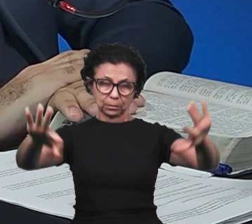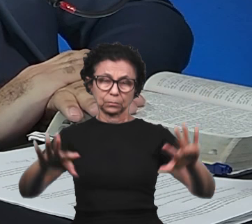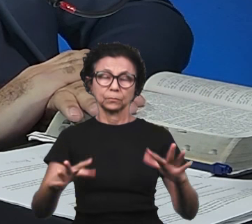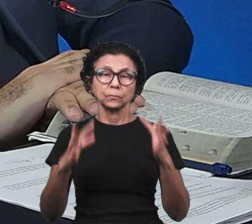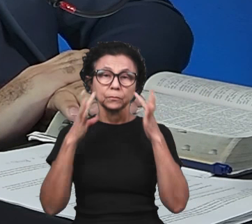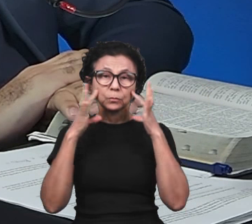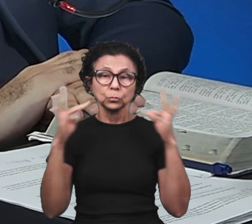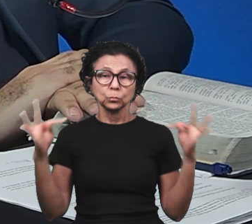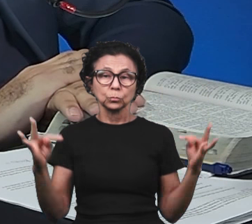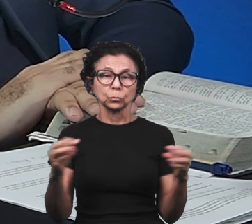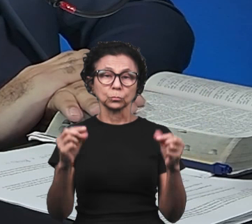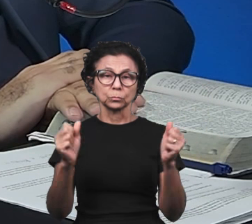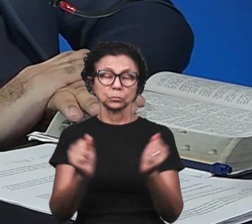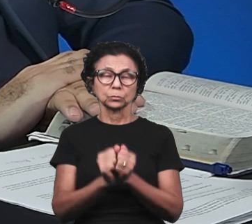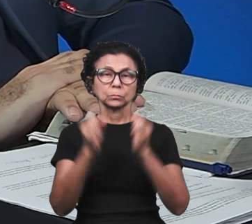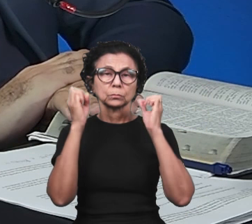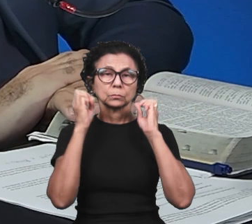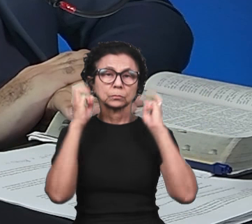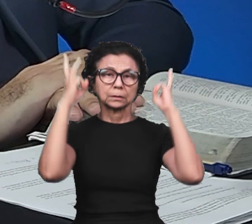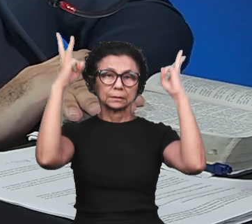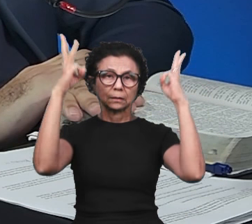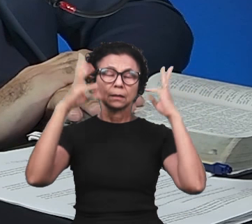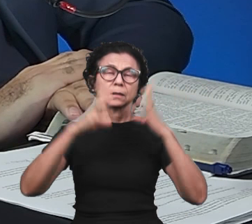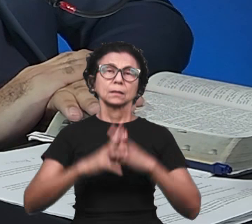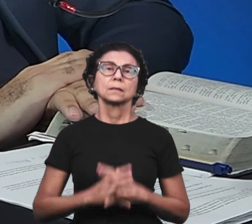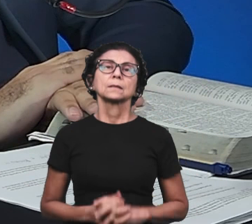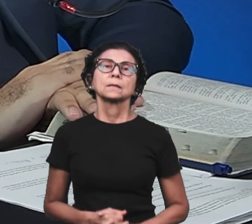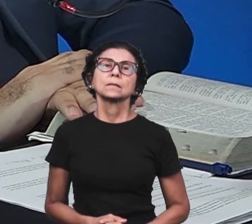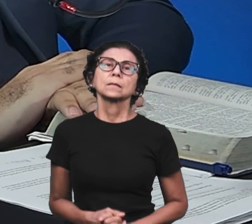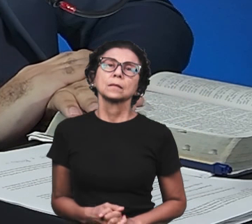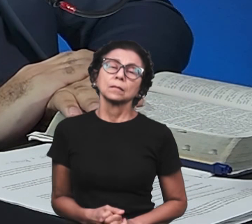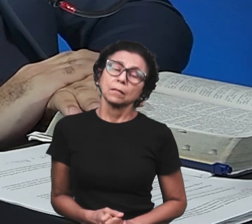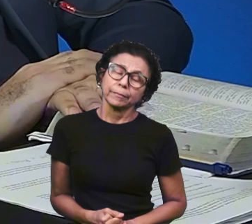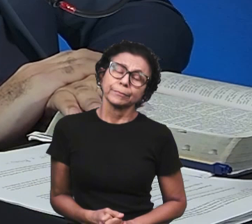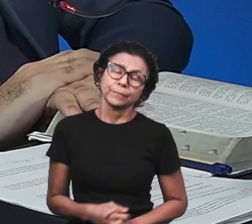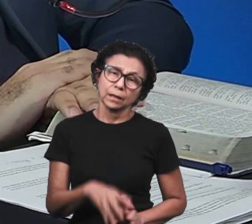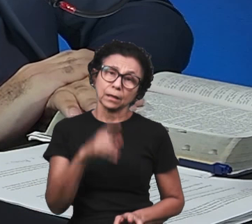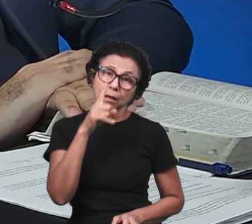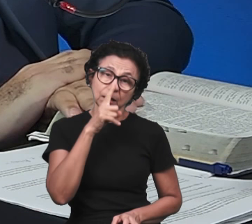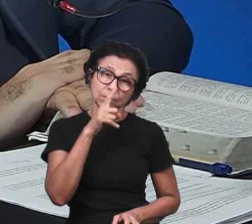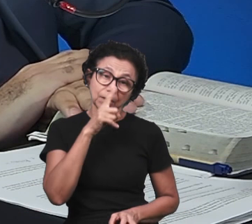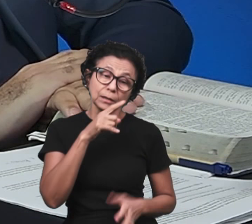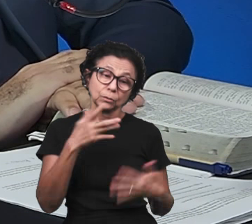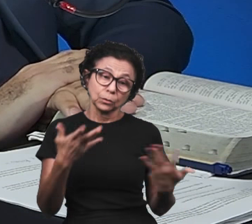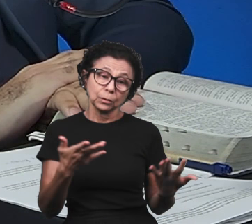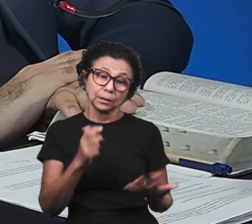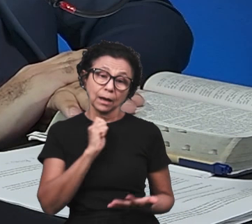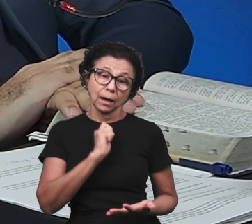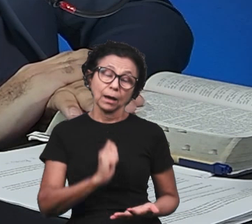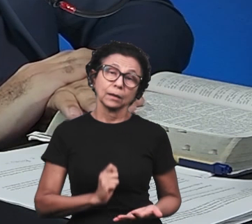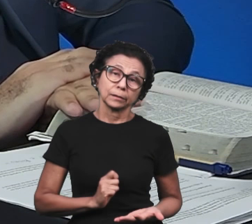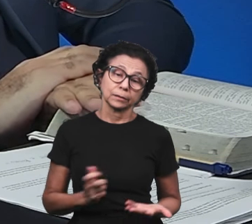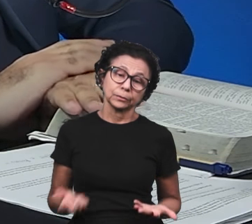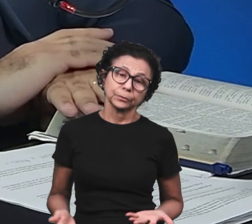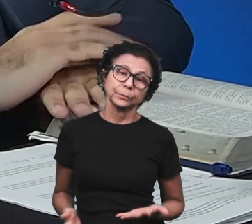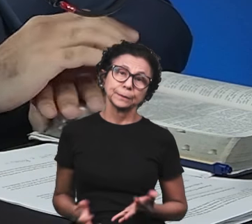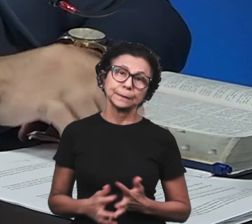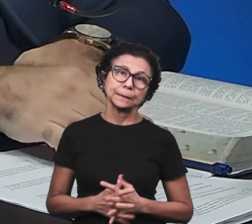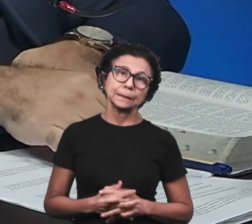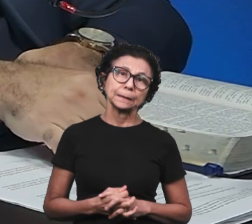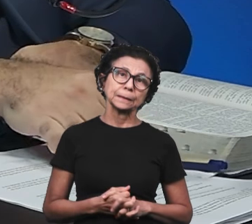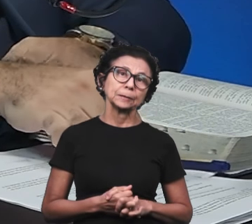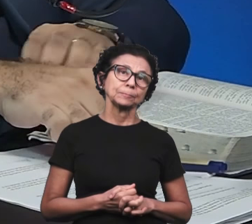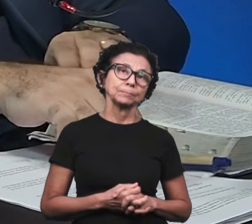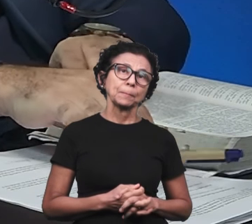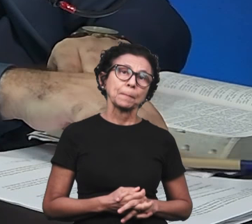Moisés. Falhas ele teve, foi um homem que falhou quando ele construiu, aceitou, entendeu, deixou de ouvir a voz